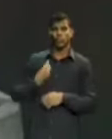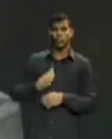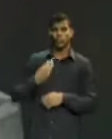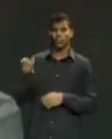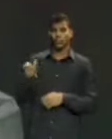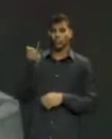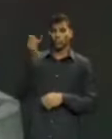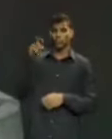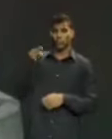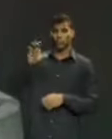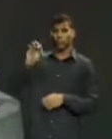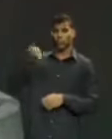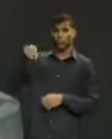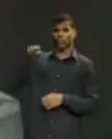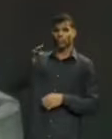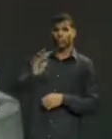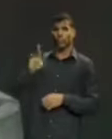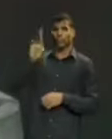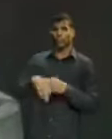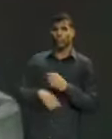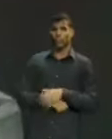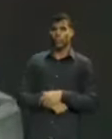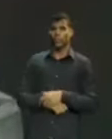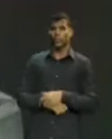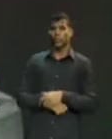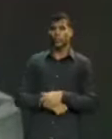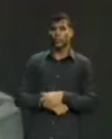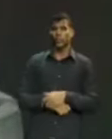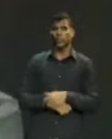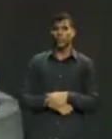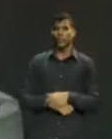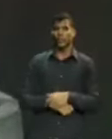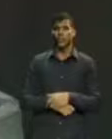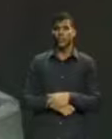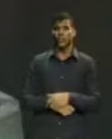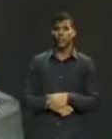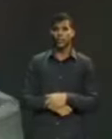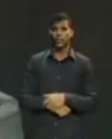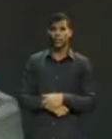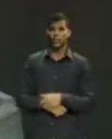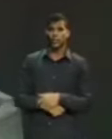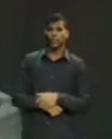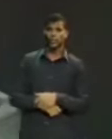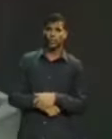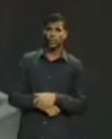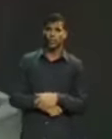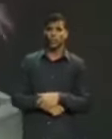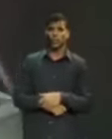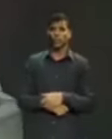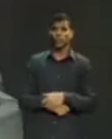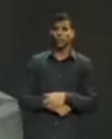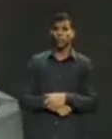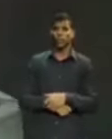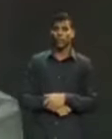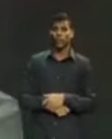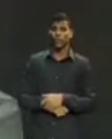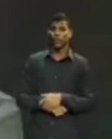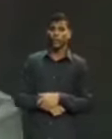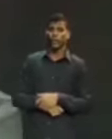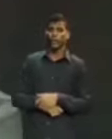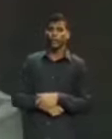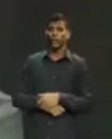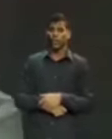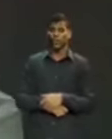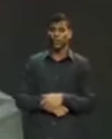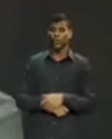cadavidaimporta.com.br, acesse monitoramento de homicídios, você vai encontrar de maneira muito fácil dados